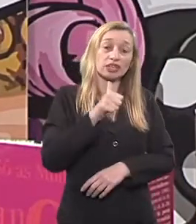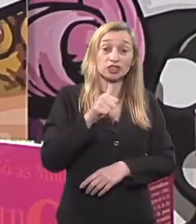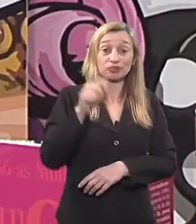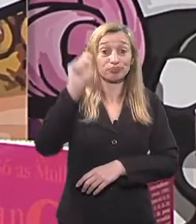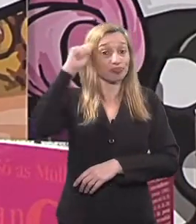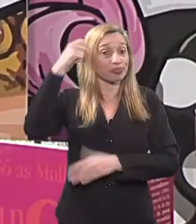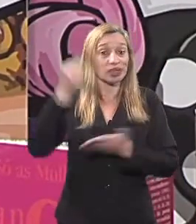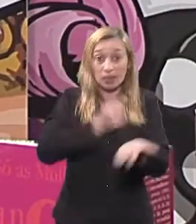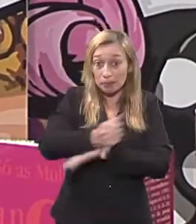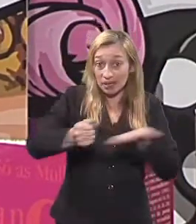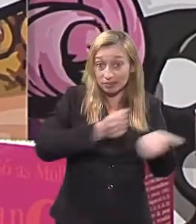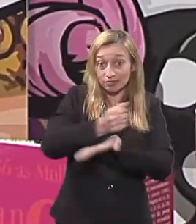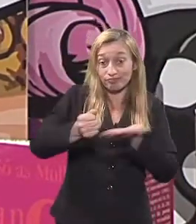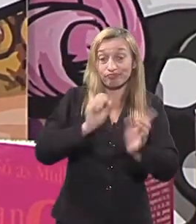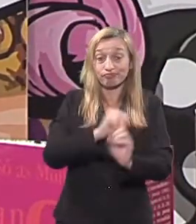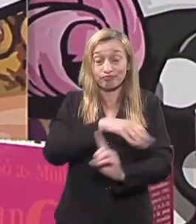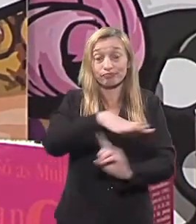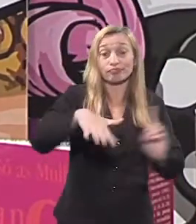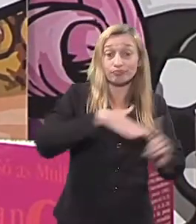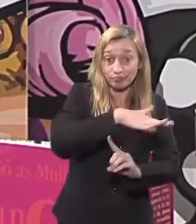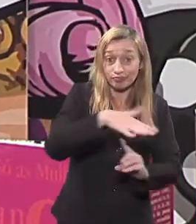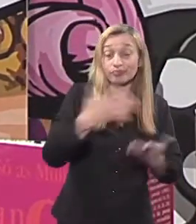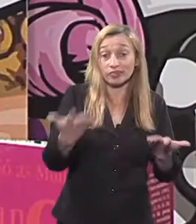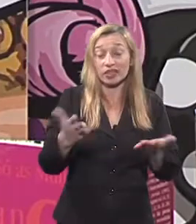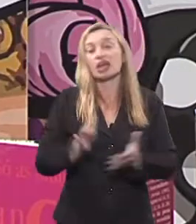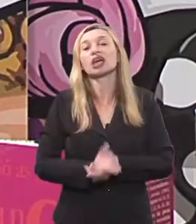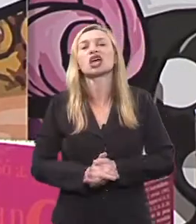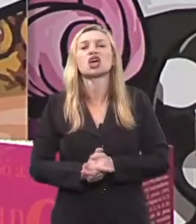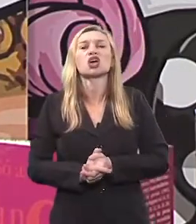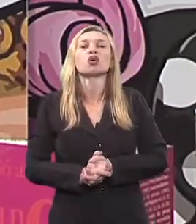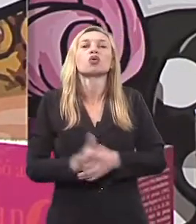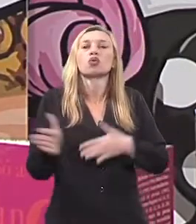estarem na base da sociedade. A gente não precisa, né? Qualquer